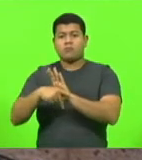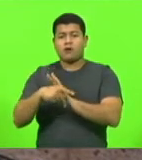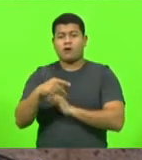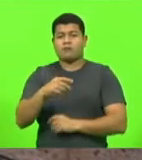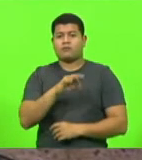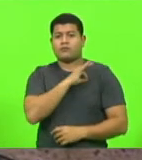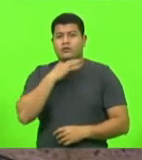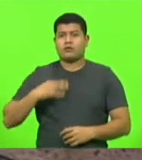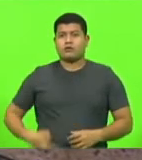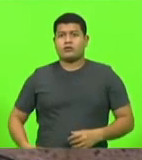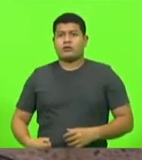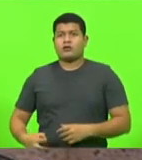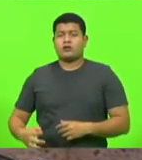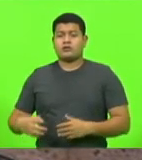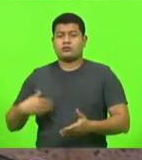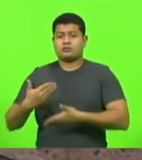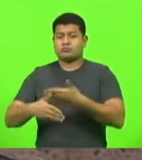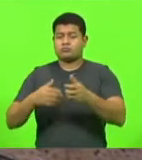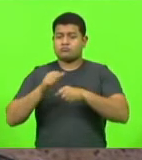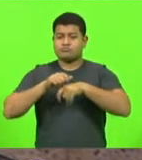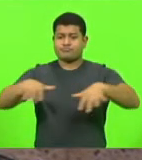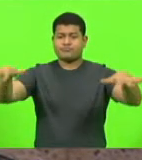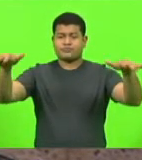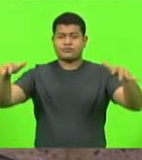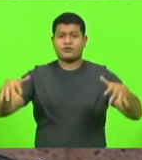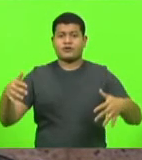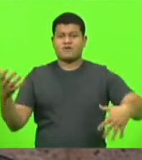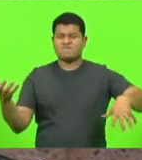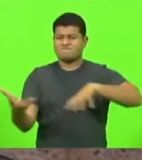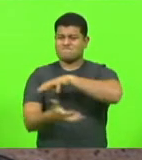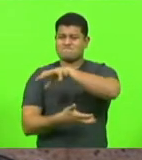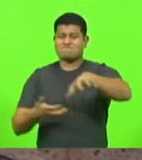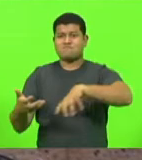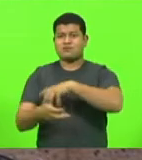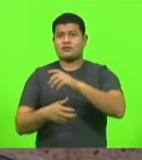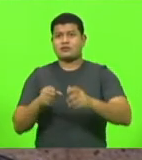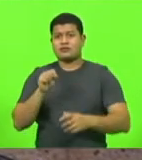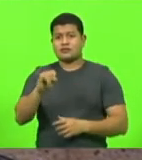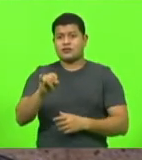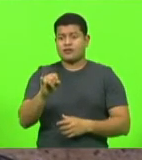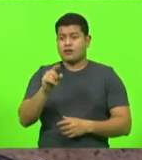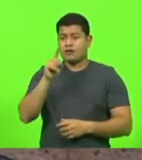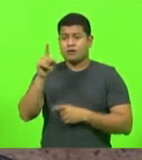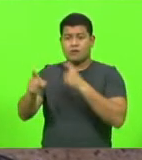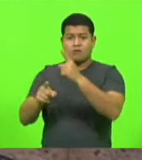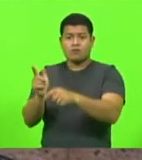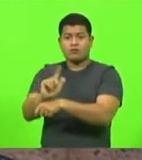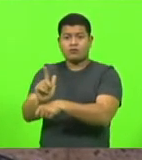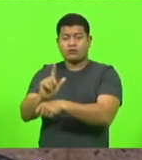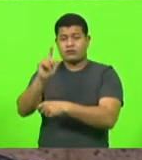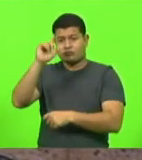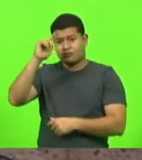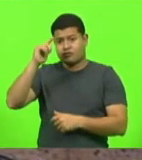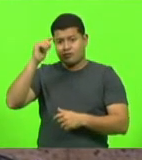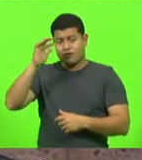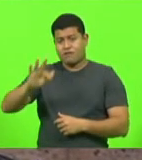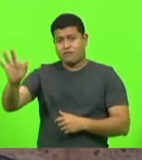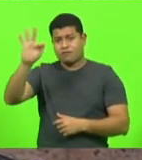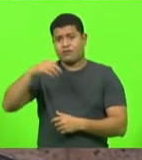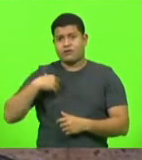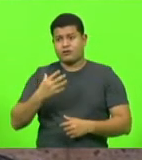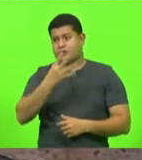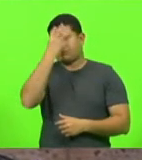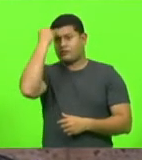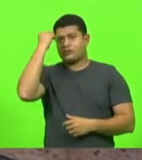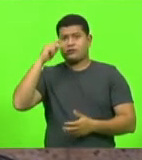para causar todo esse caos que está causando. Então, se aponta o dedo para os gestores, hoje, federais, e se esquece